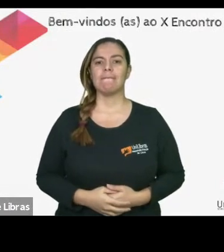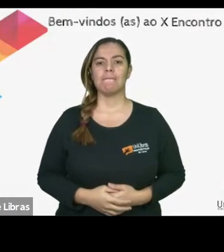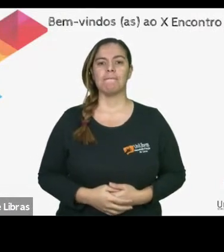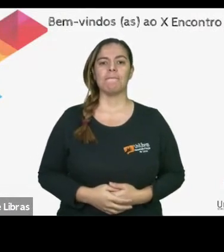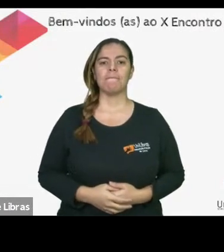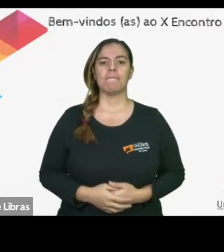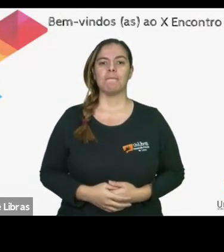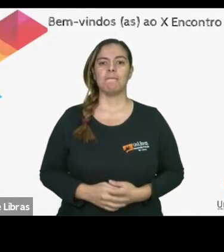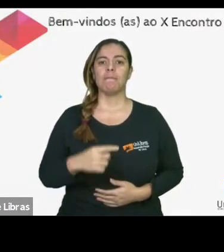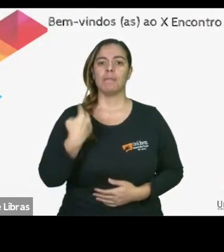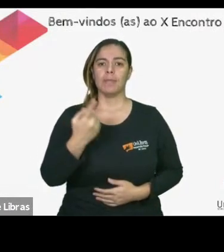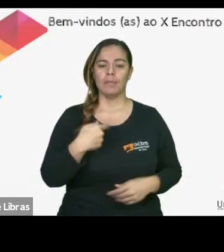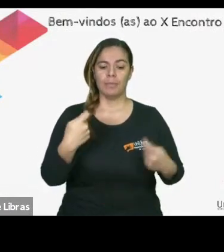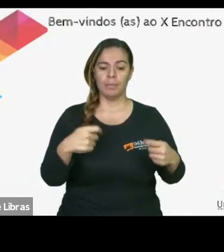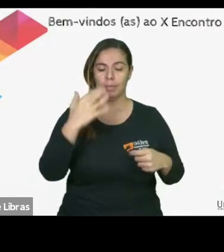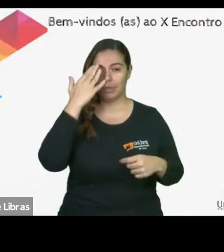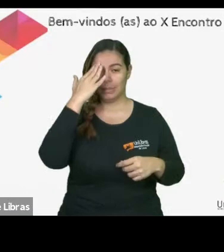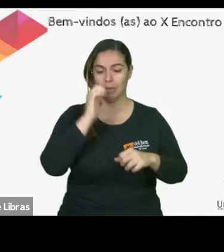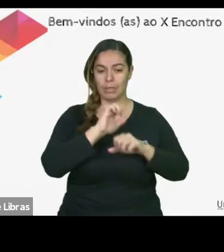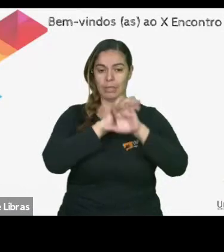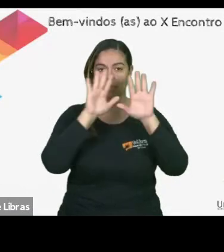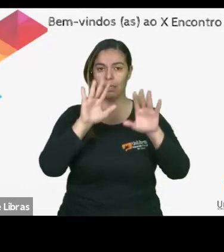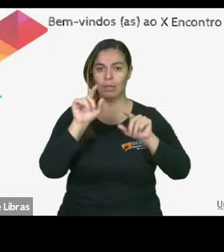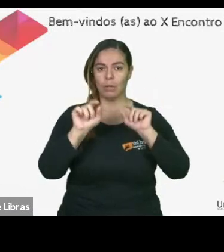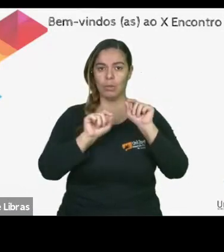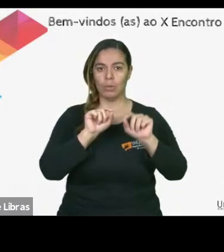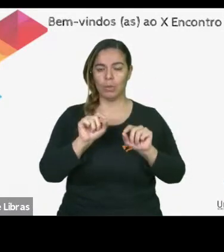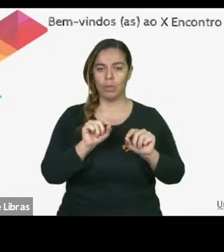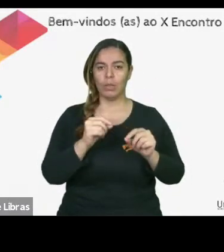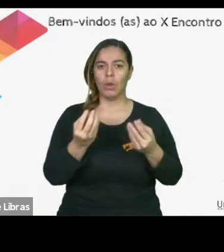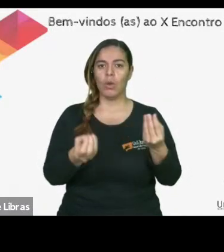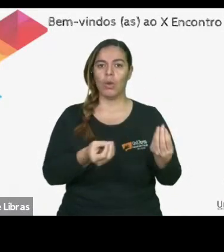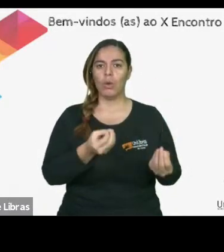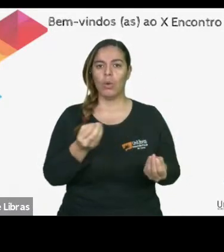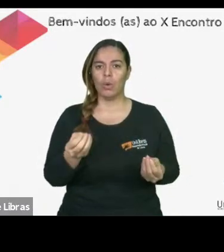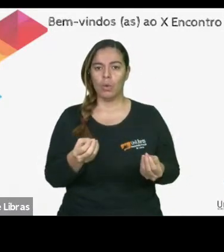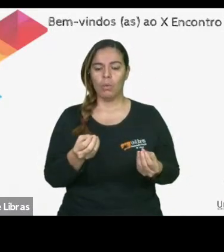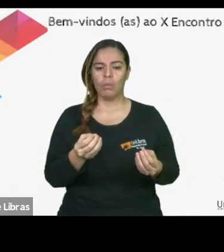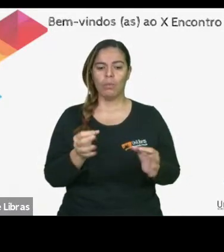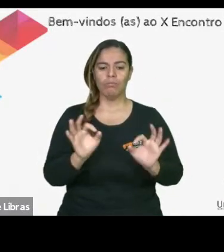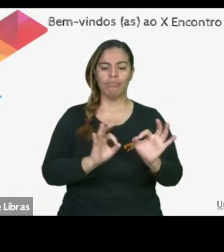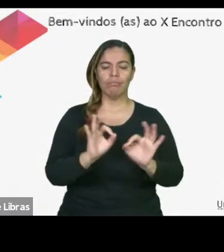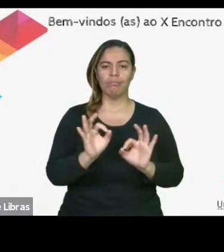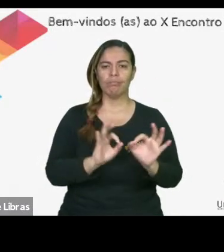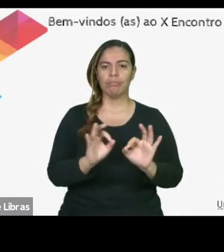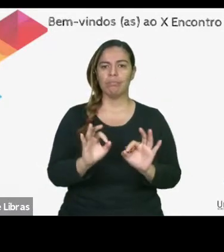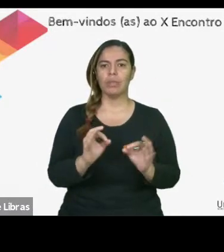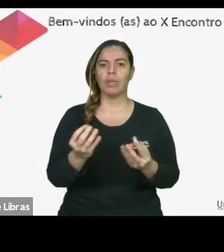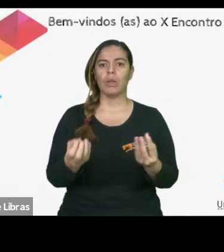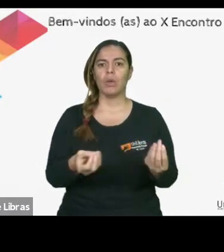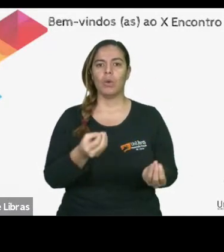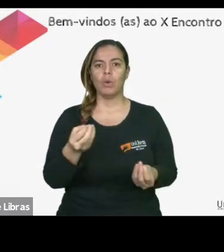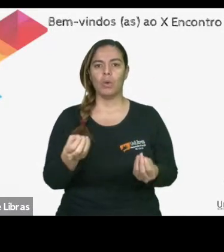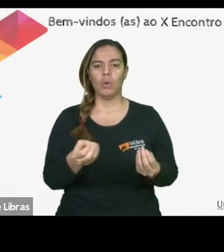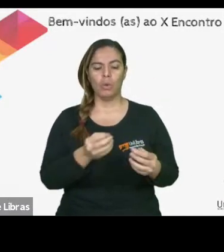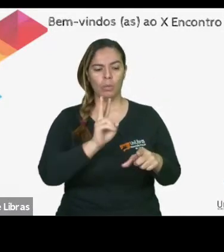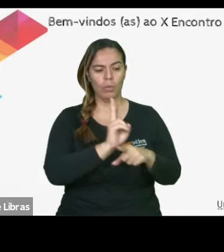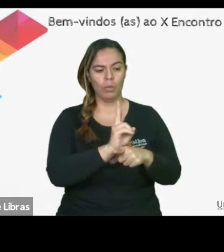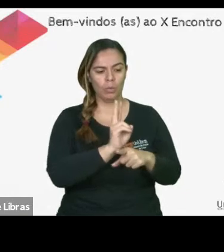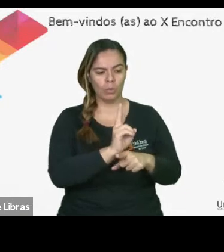O que nós precisamos entender é como isso é engendrado, como se conserva o que se